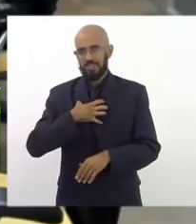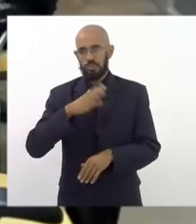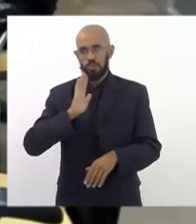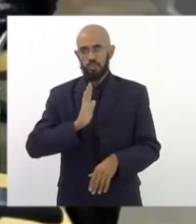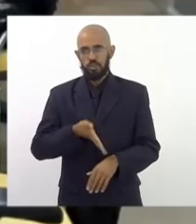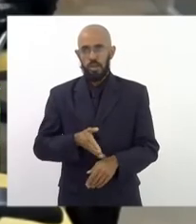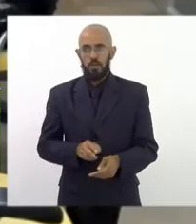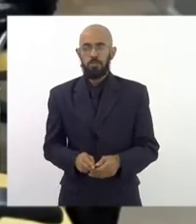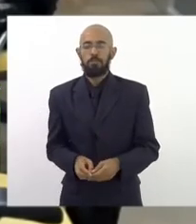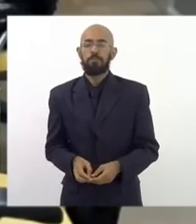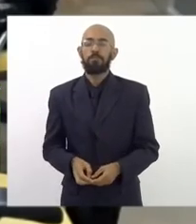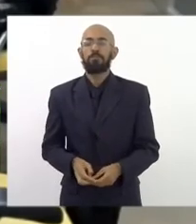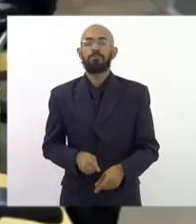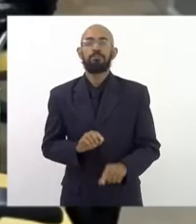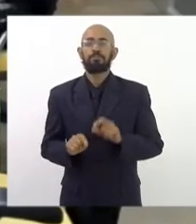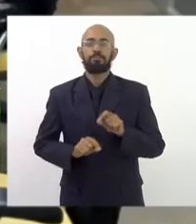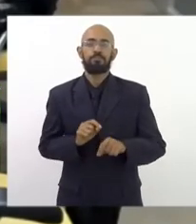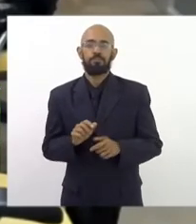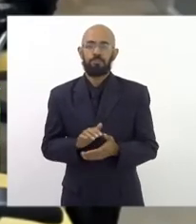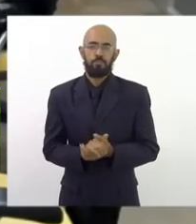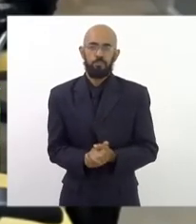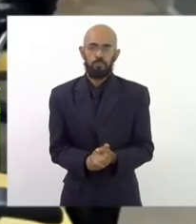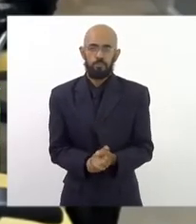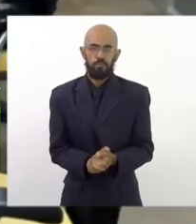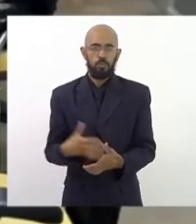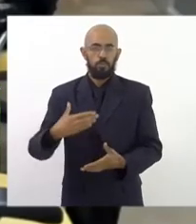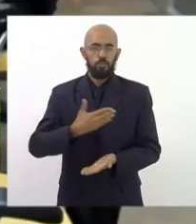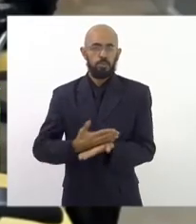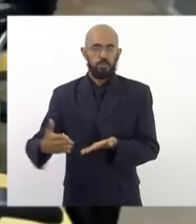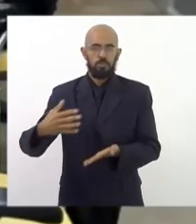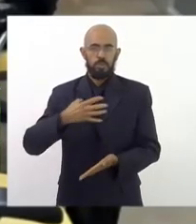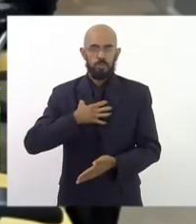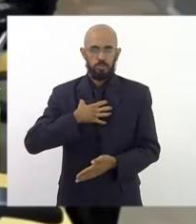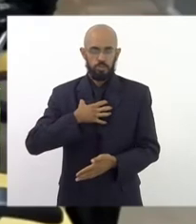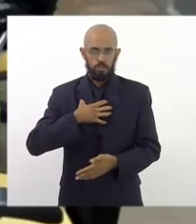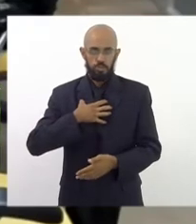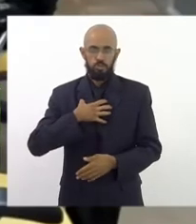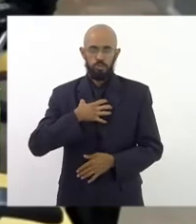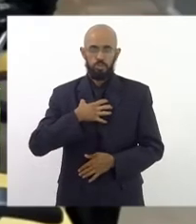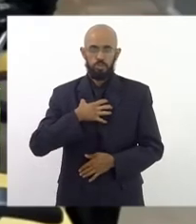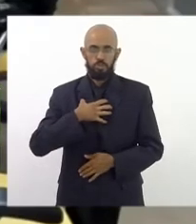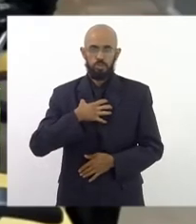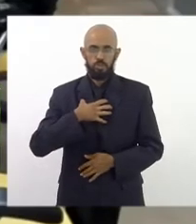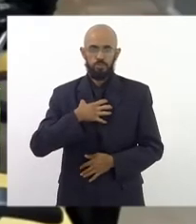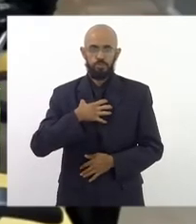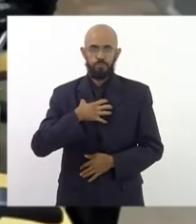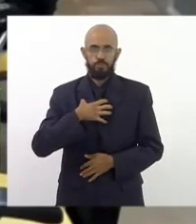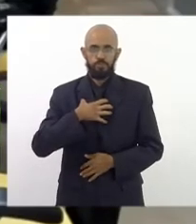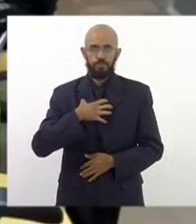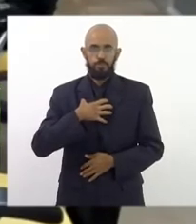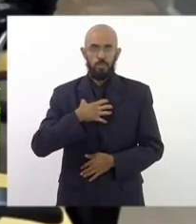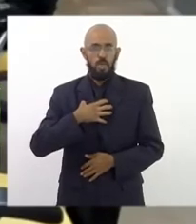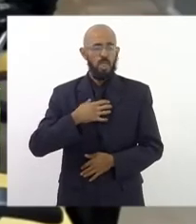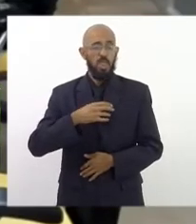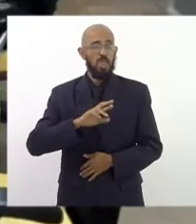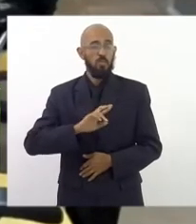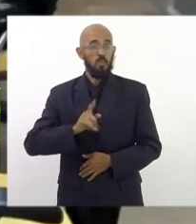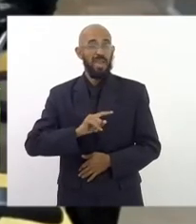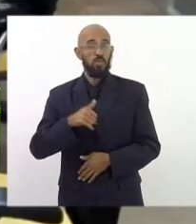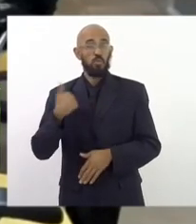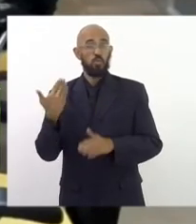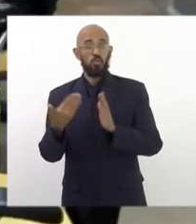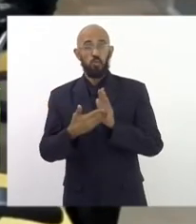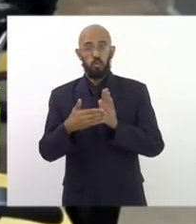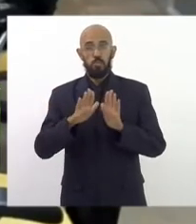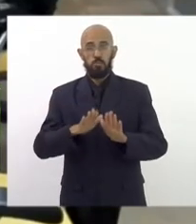nos assistindo, nós já começamos a sentir isso, ainda que não totalmente, mas de